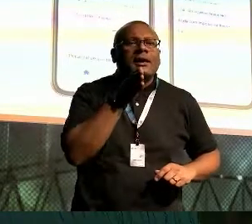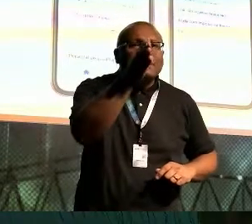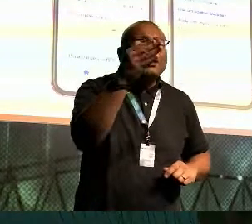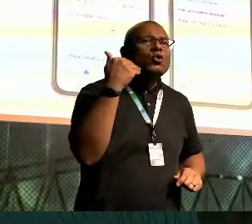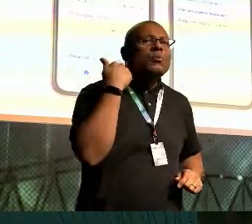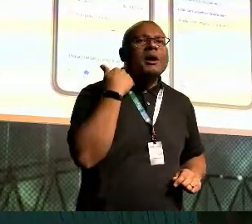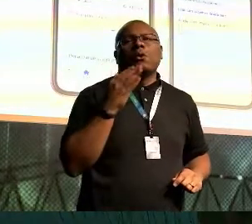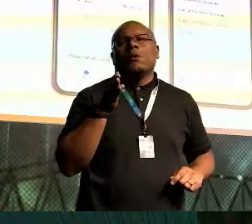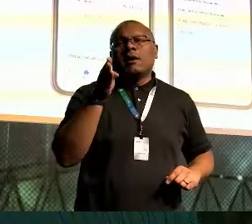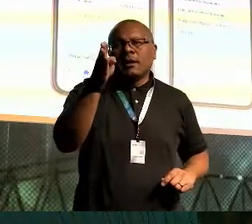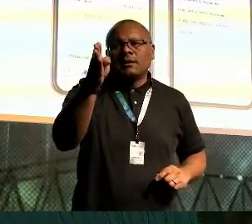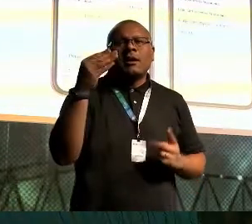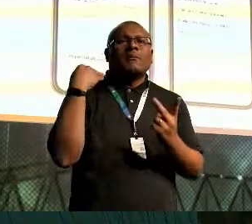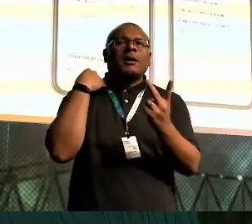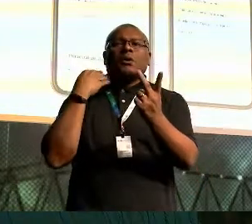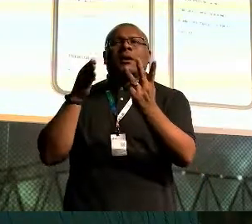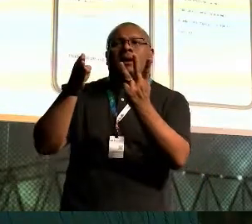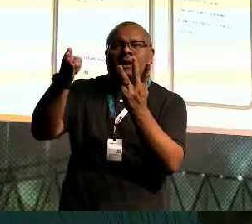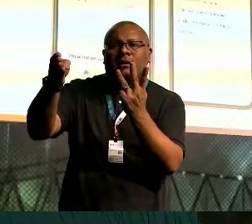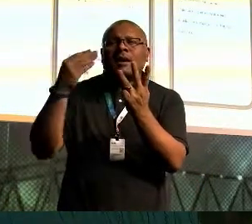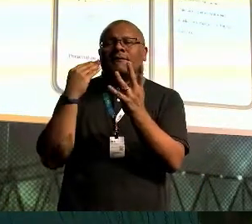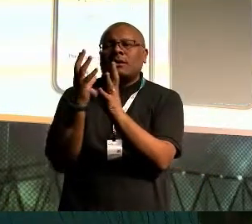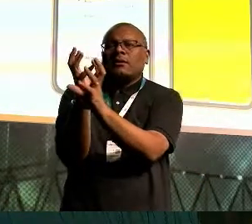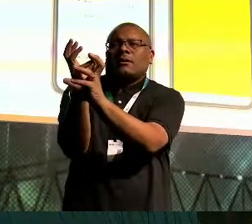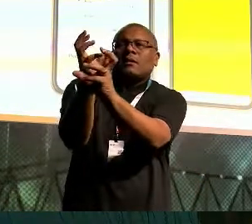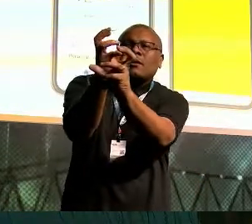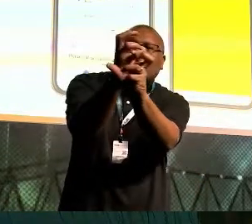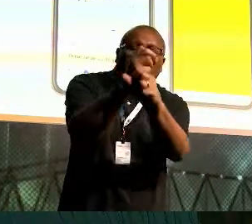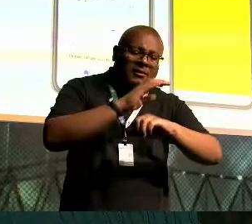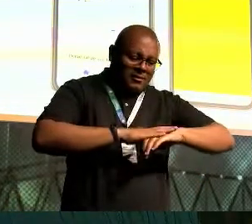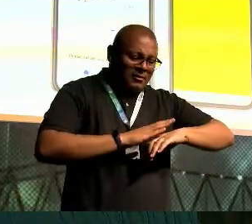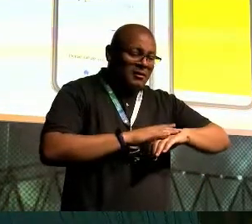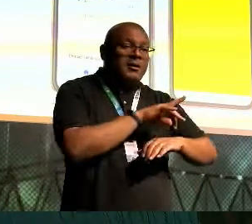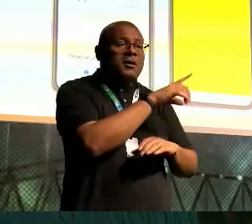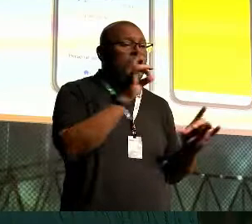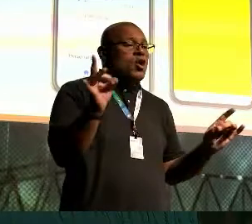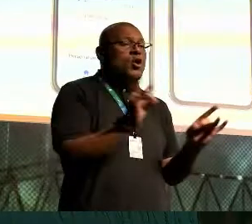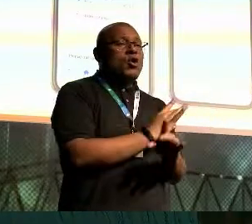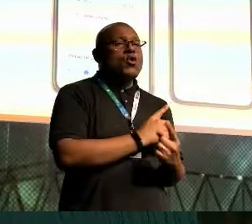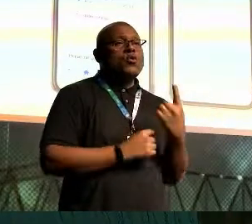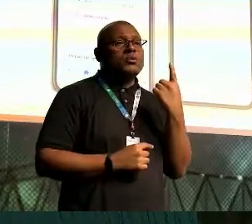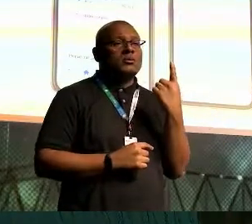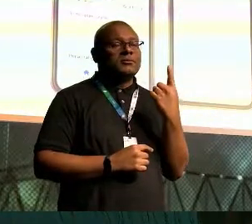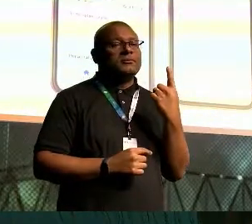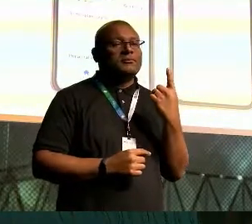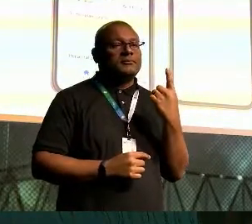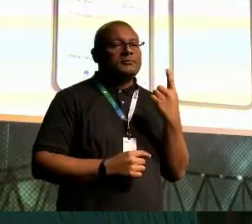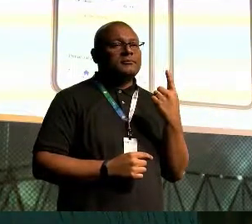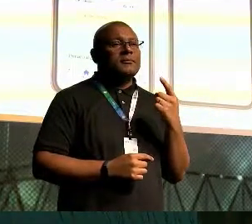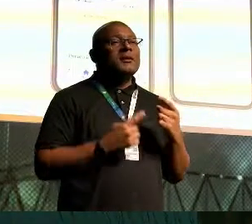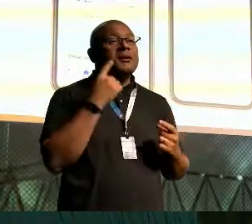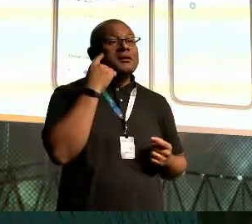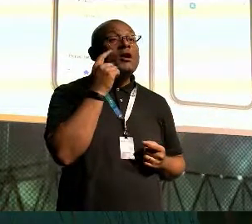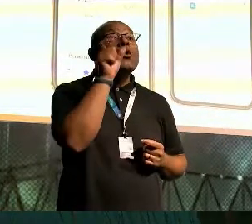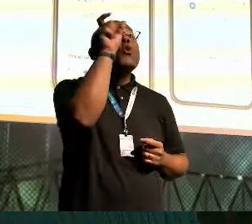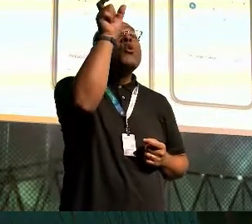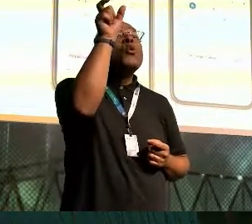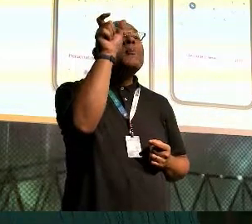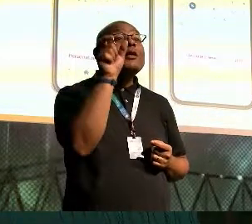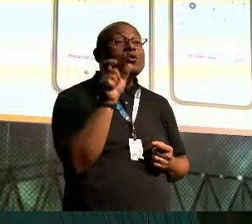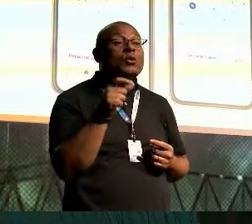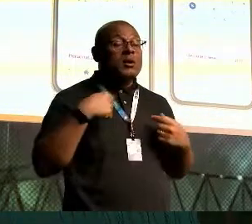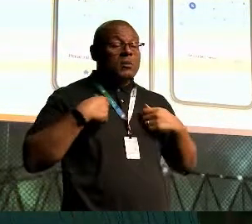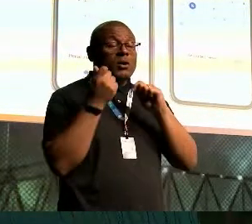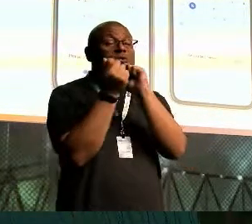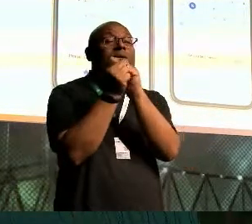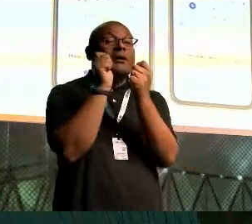tem como, né? Ali tem a questão, tem o menu muito customizável. Vocês podem entrar e ver.